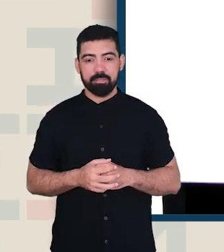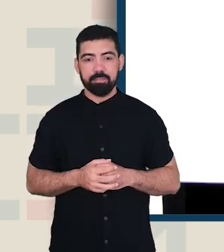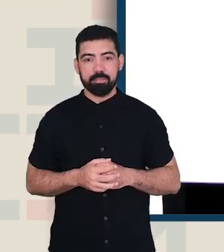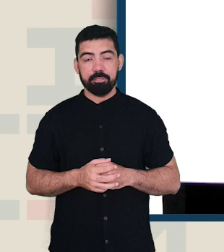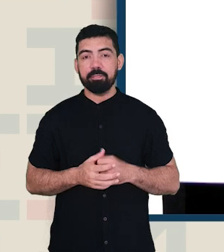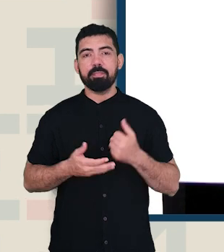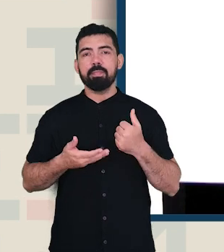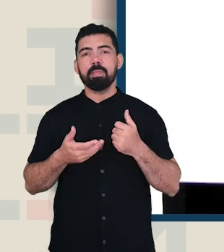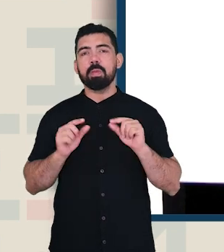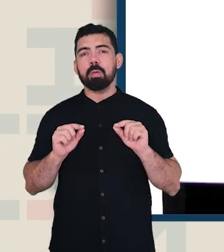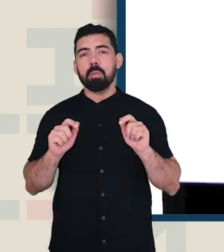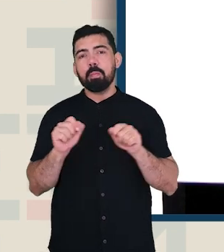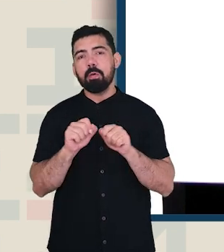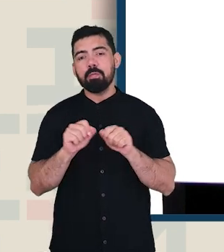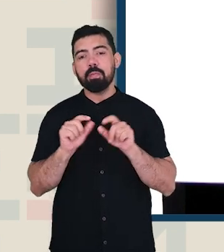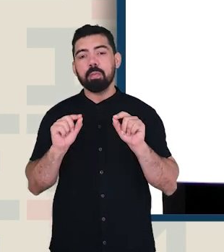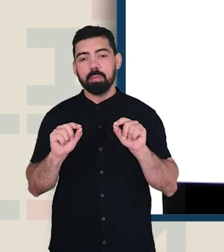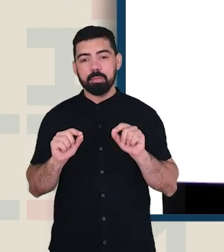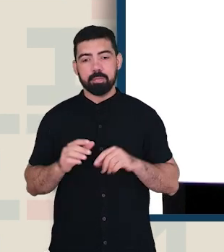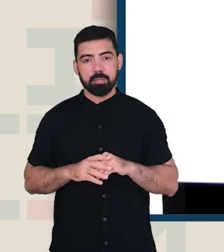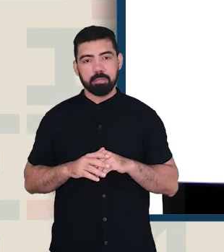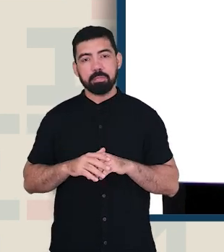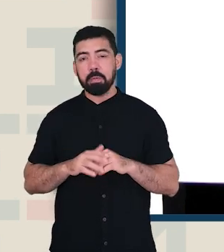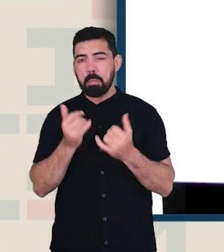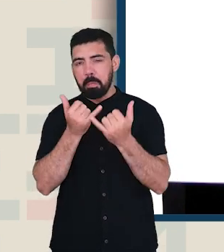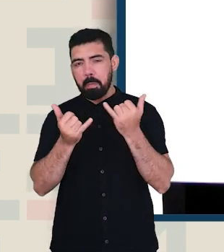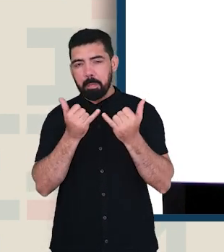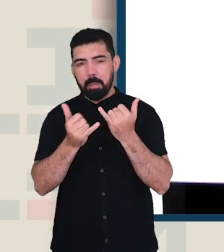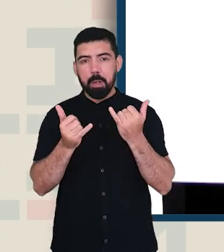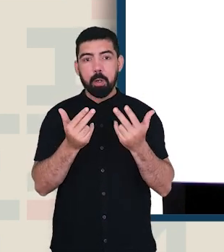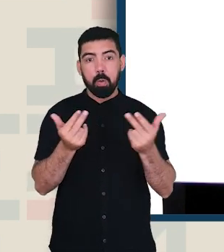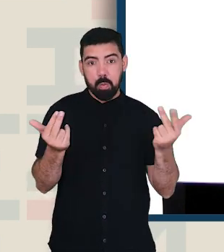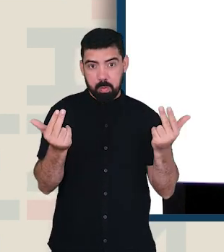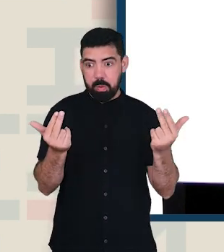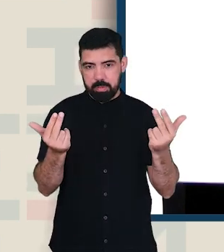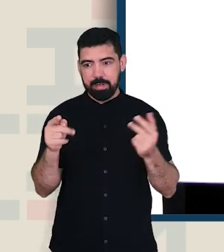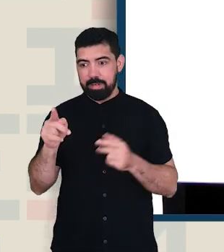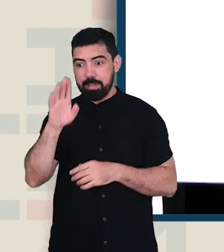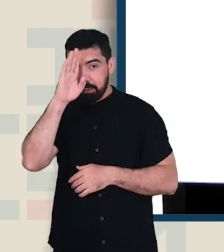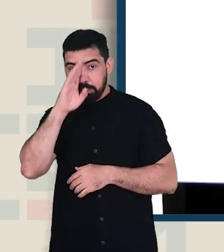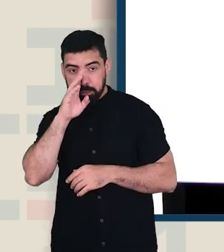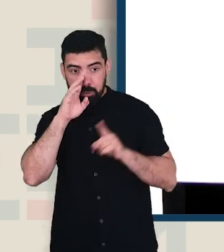E basicamente dá para fazer mais ou menos a mesma coisa que o outro.